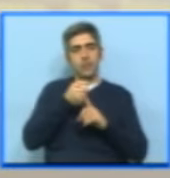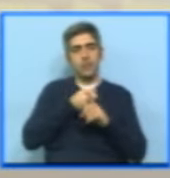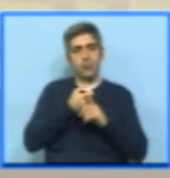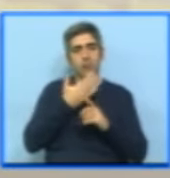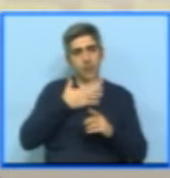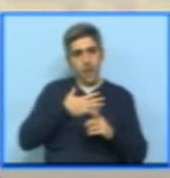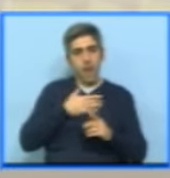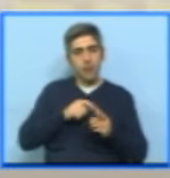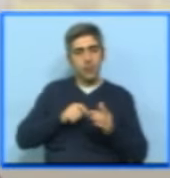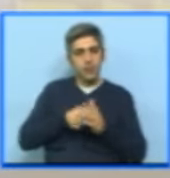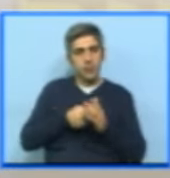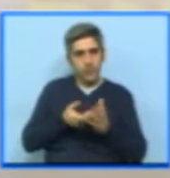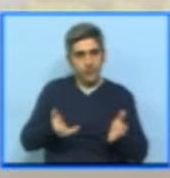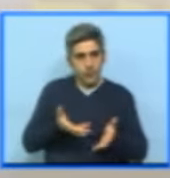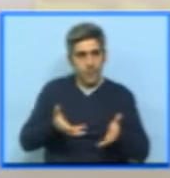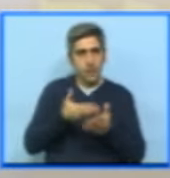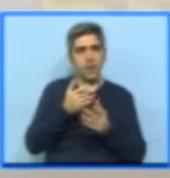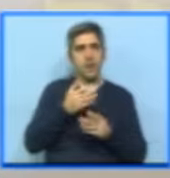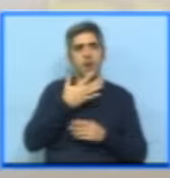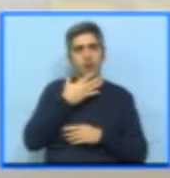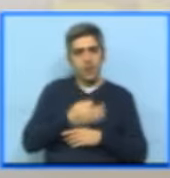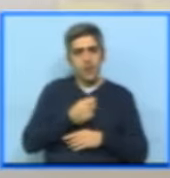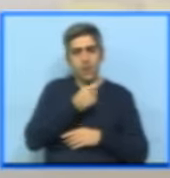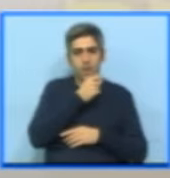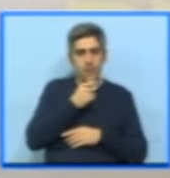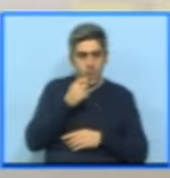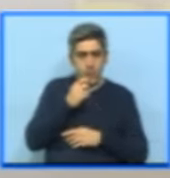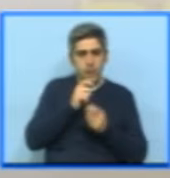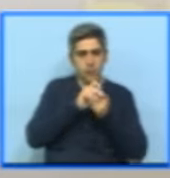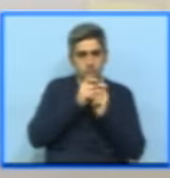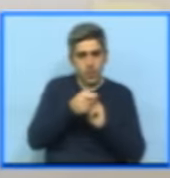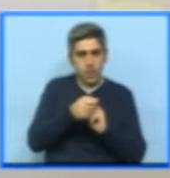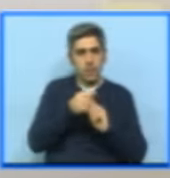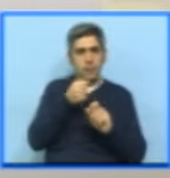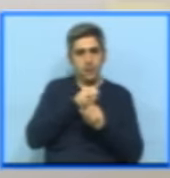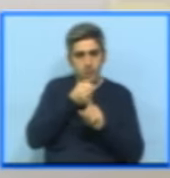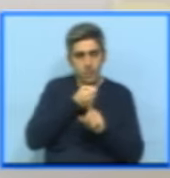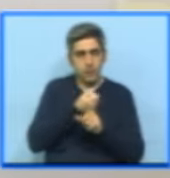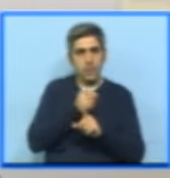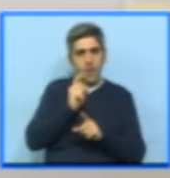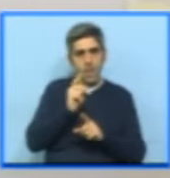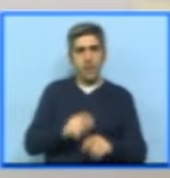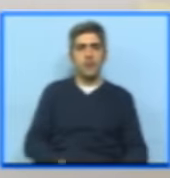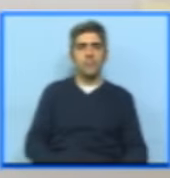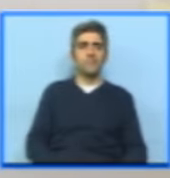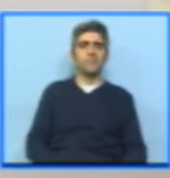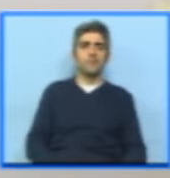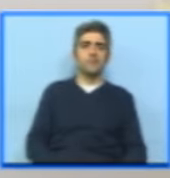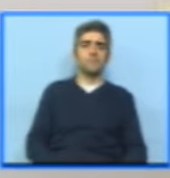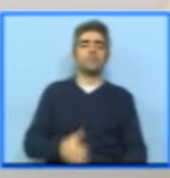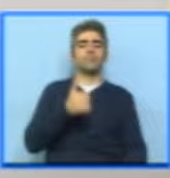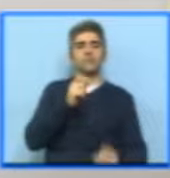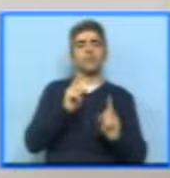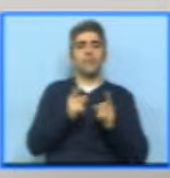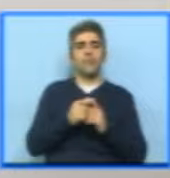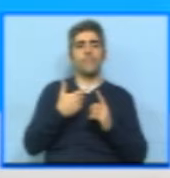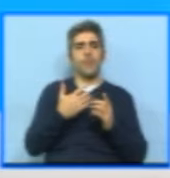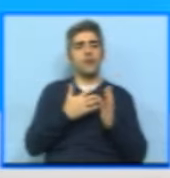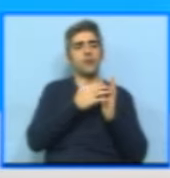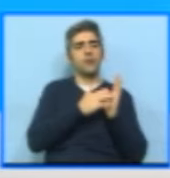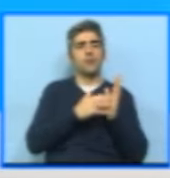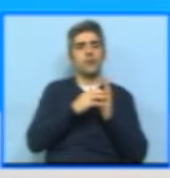postula a convicção e o compromisso pela mudança, pela transfiguração das coisas. De forma mais breve, vamos analisar os outros